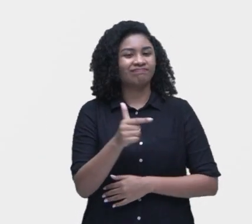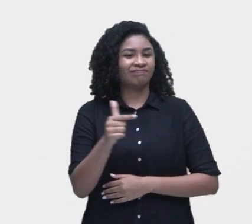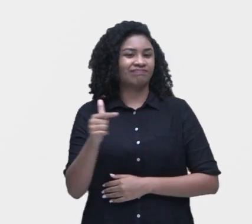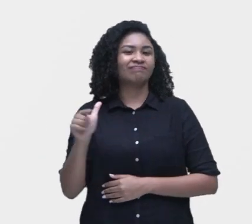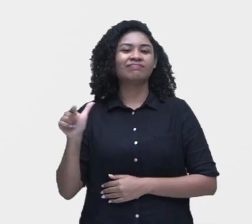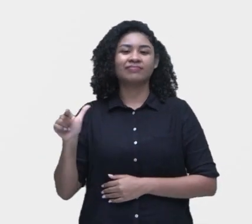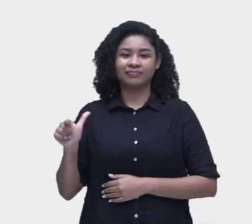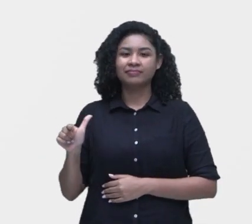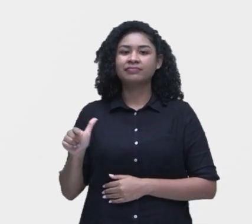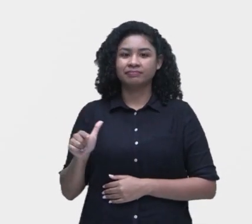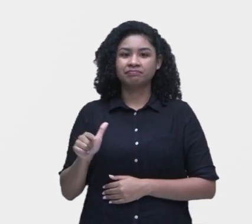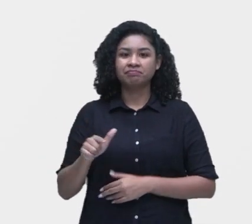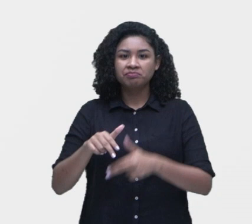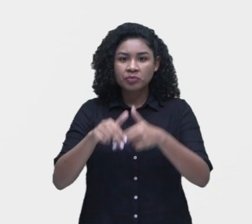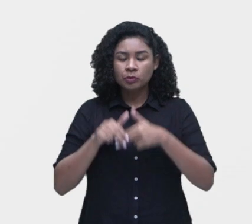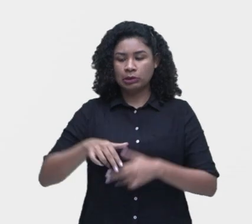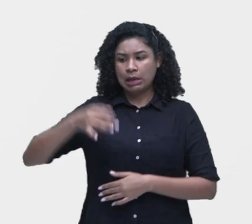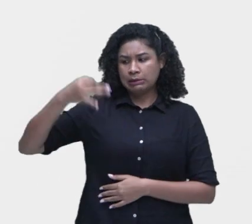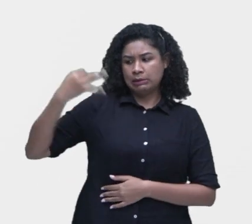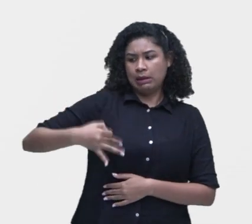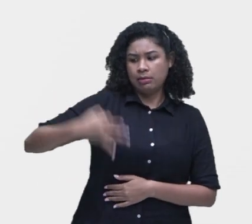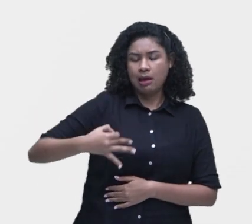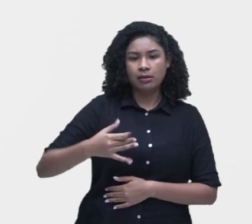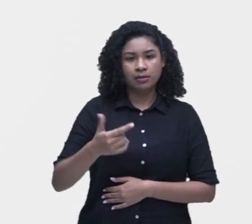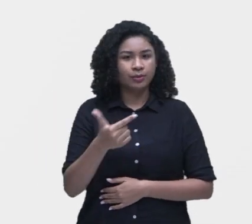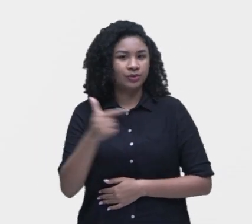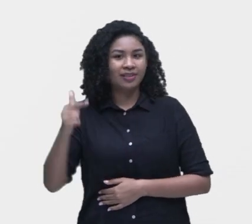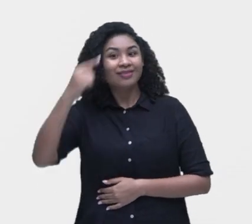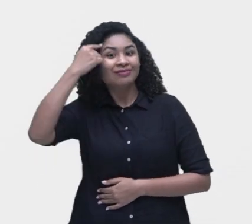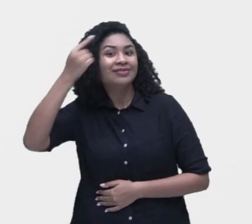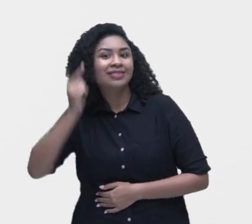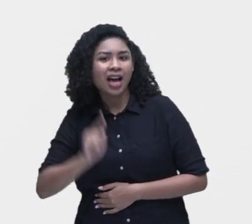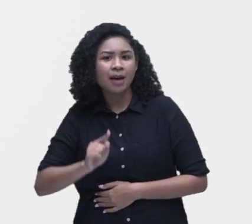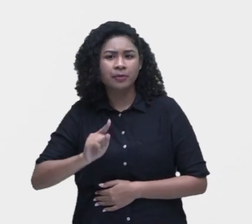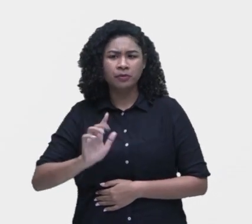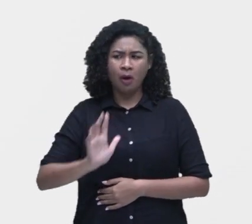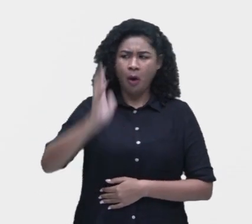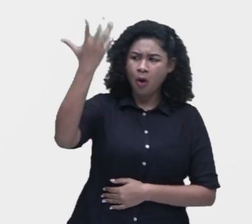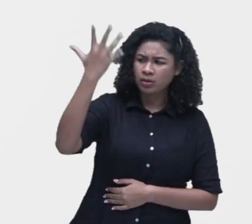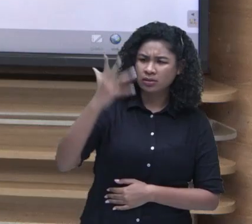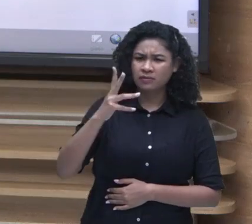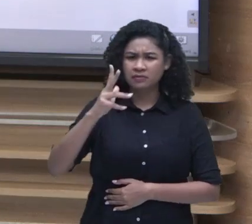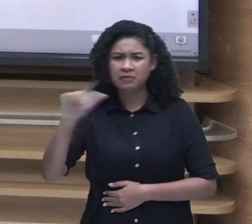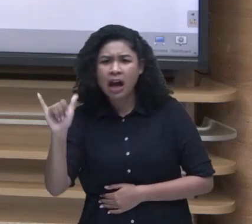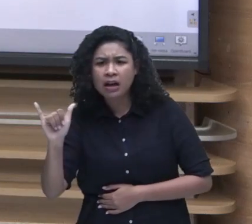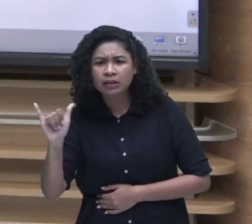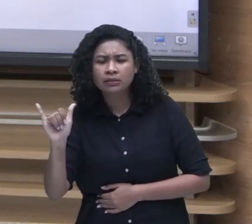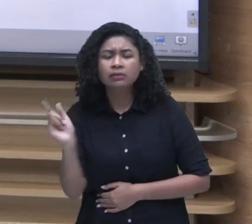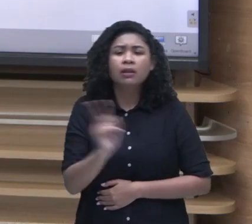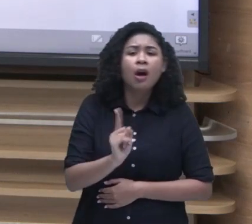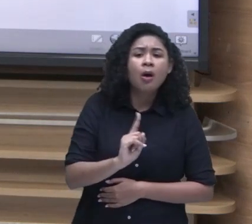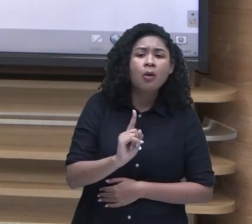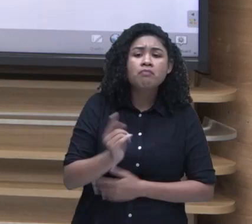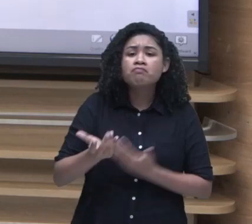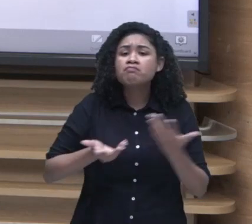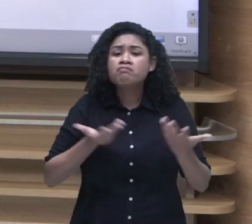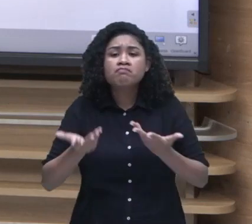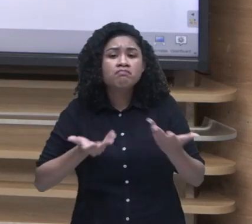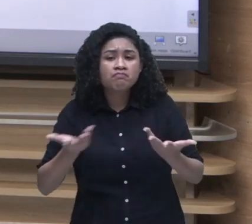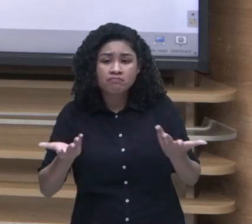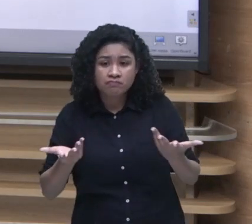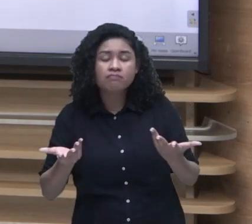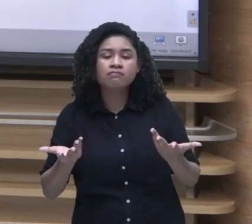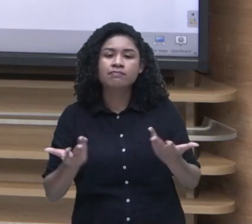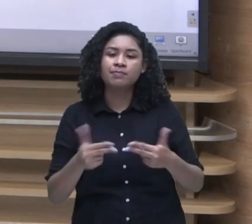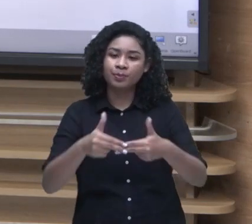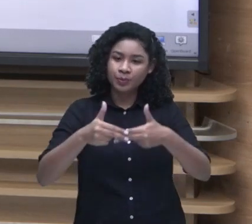Duvidoso e incerto. Ninguém sabe, será que vai acontecer? Pode acontecer ou não, indicando